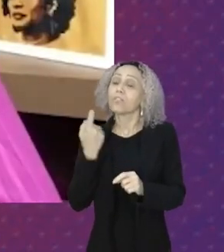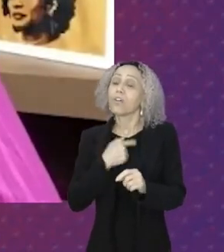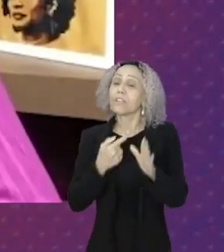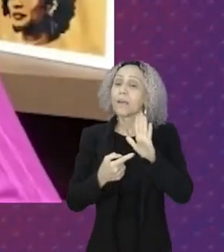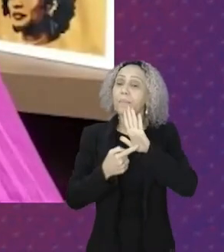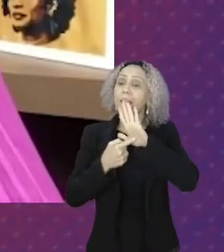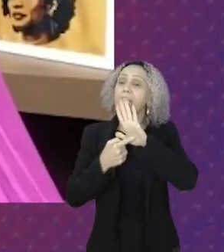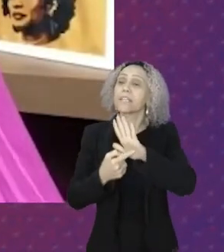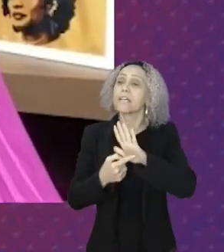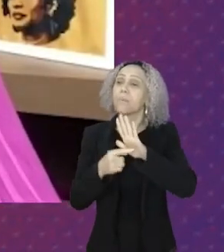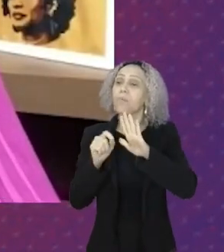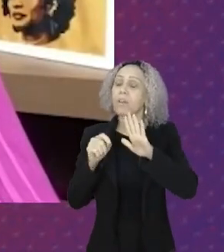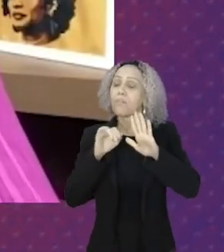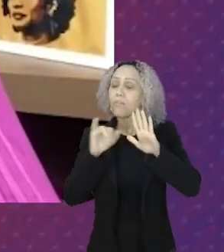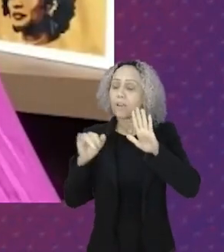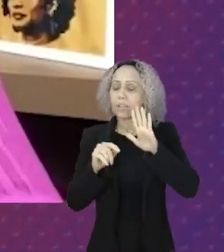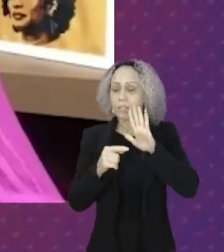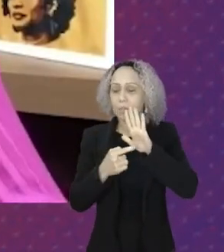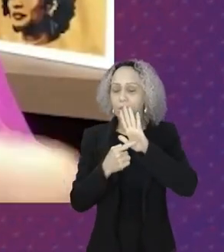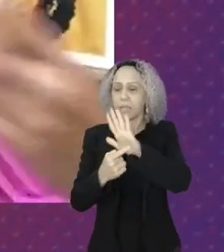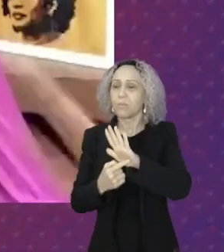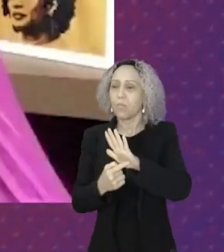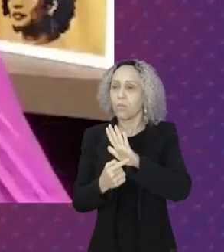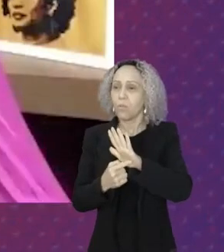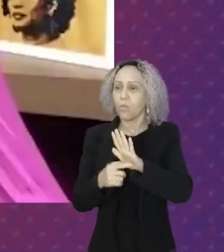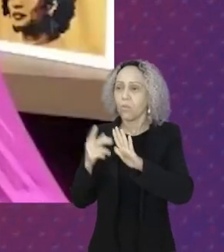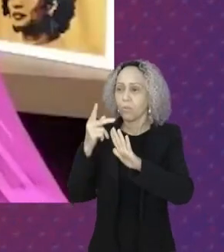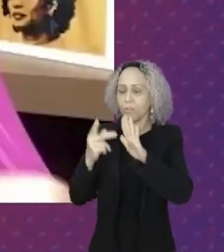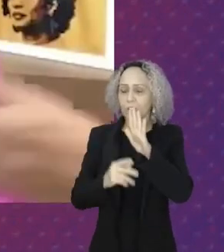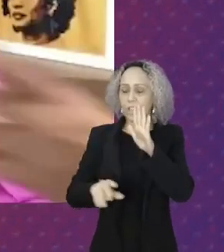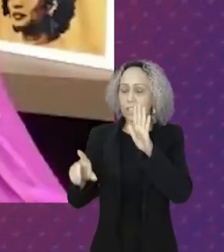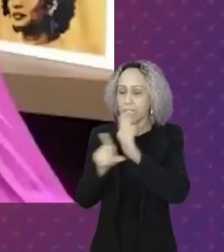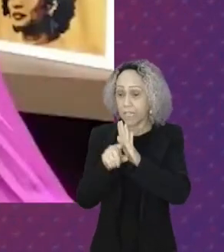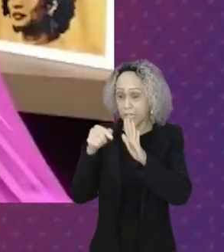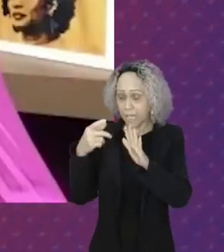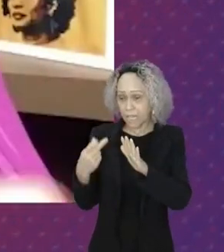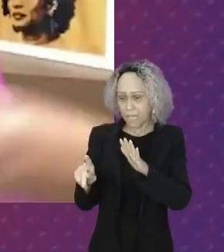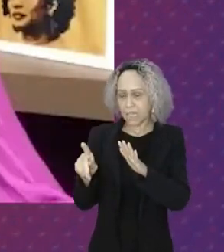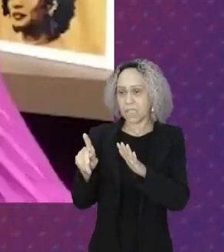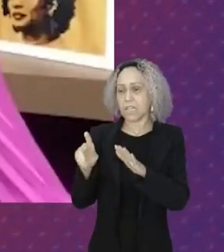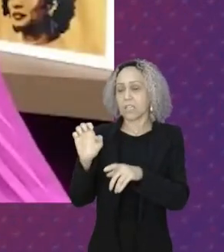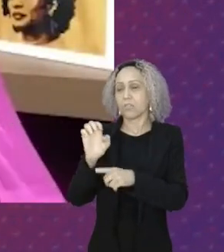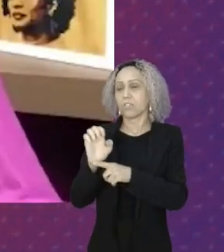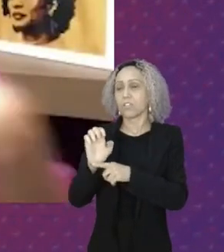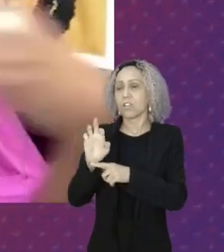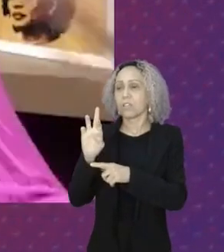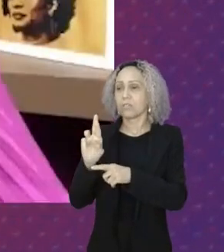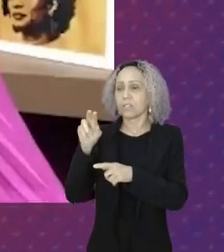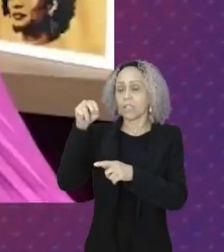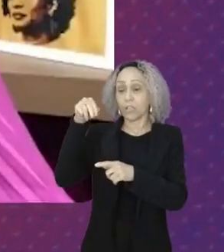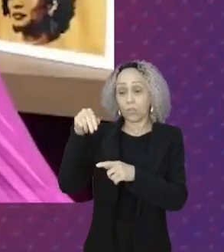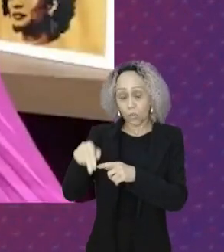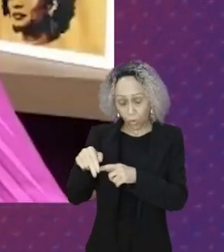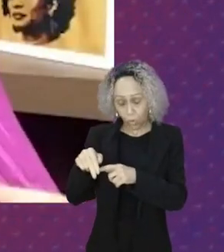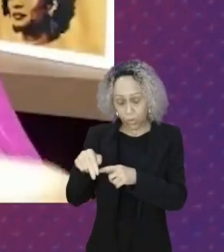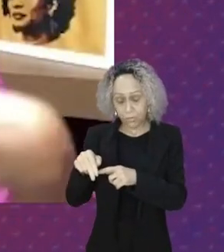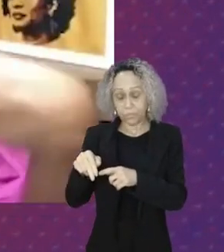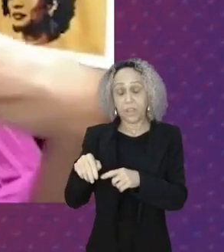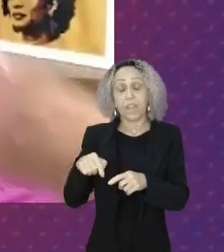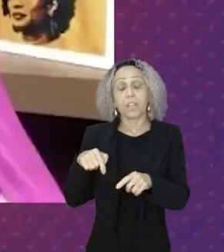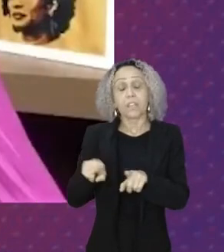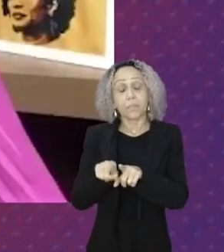projeto de lei aqui no estado do Rio Grande do Norte e convocamos todas as parlamentares que puderem apresentar nos seus